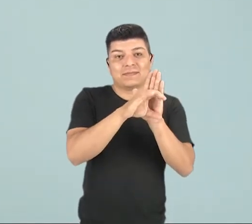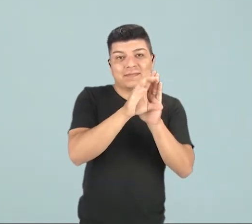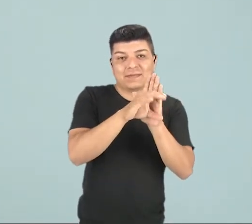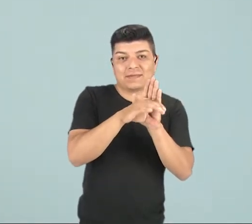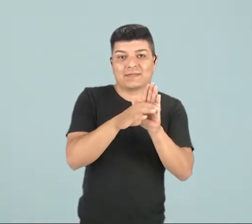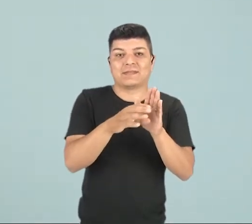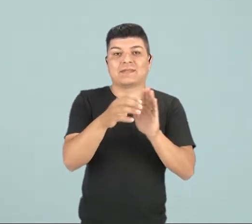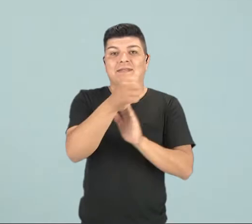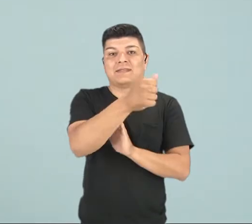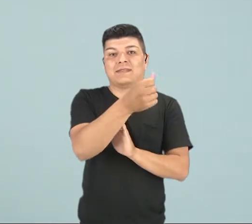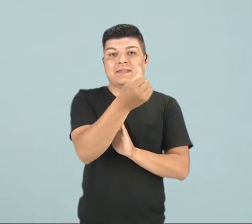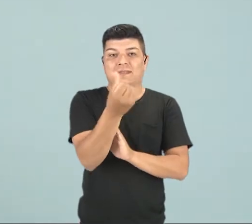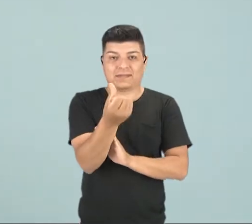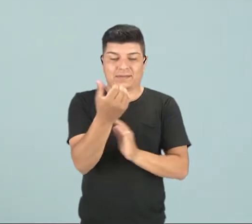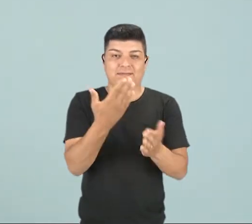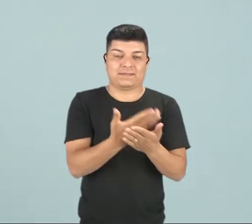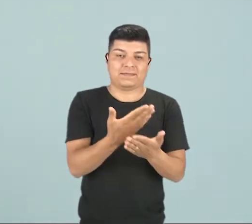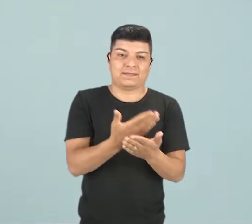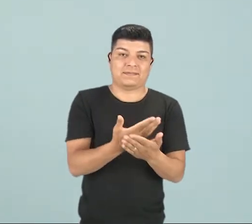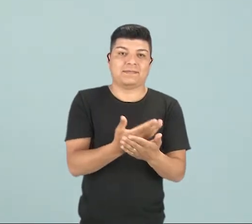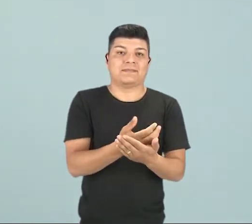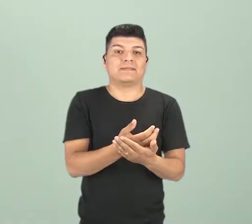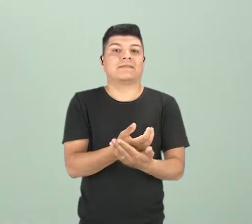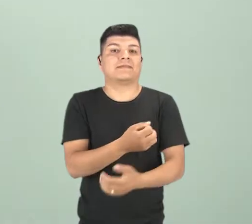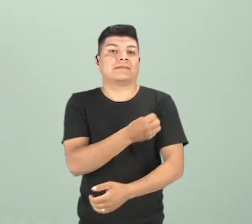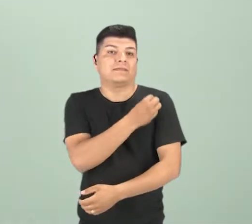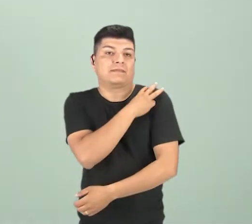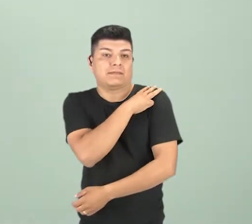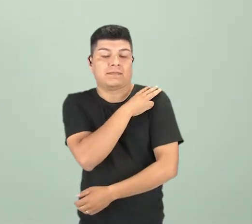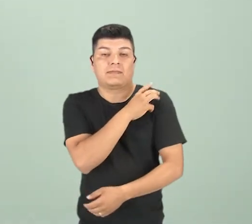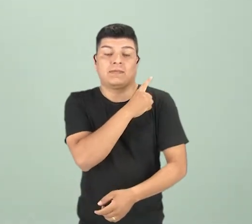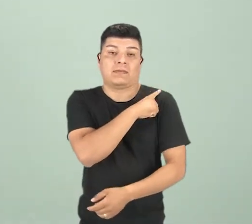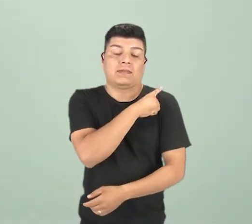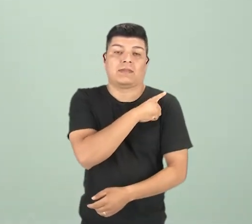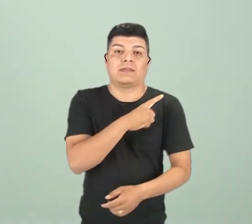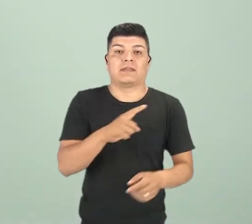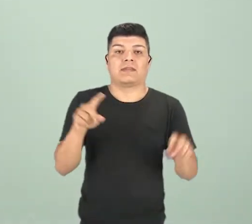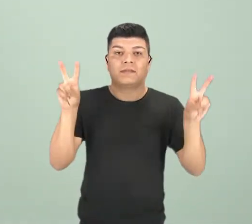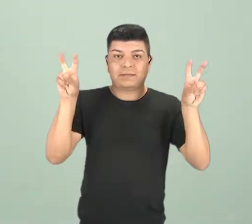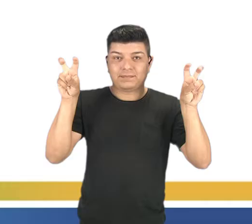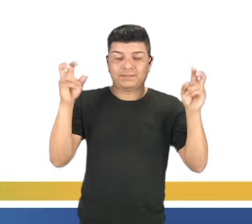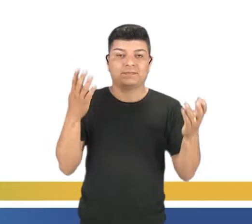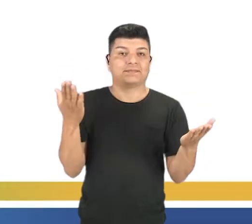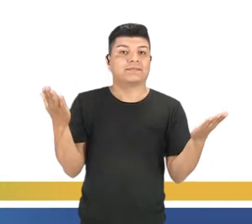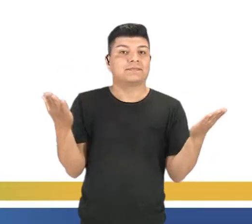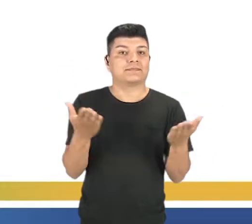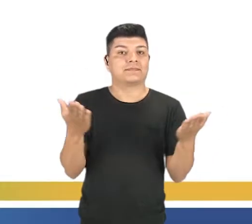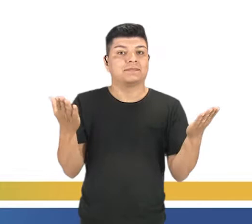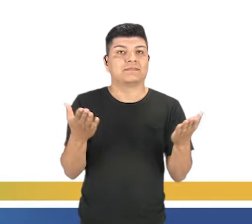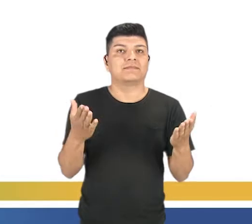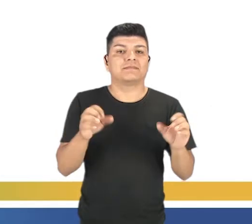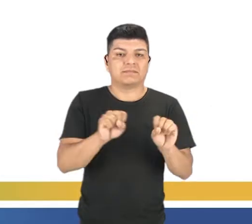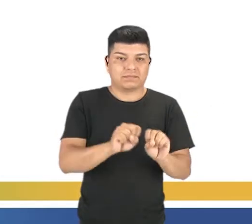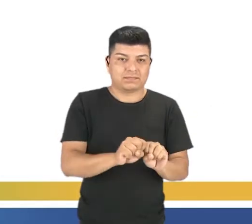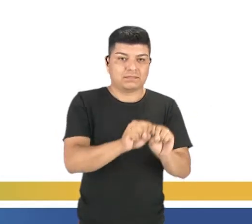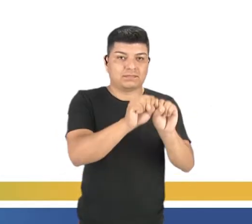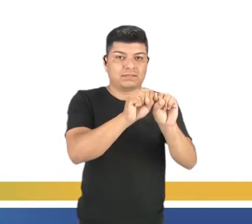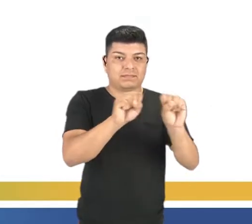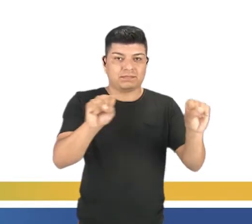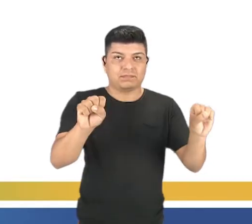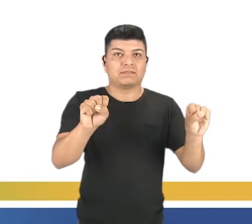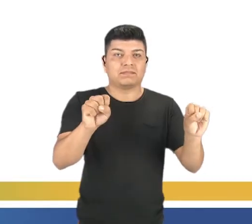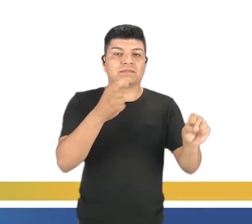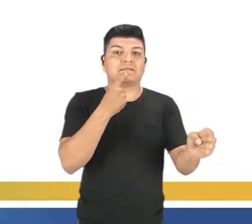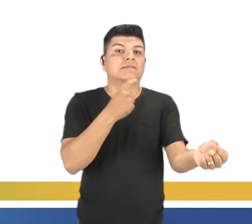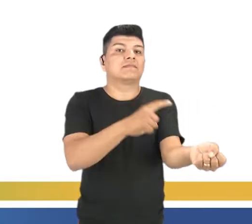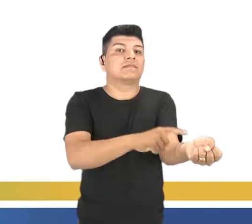16ª aula, para os primeiros anos, do nosso ensino médio. E o tema da aula de hoje é Sistema Sanguíneo,